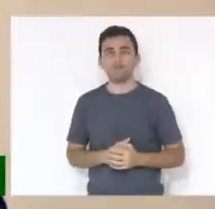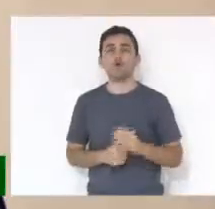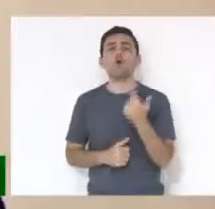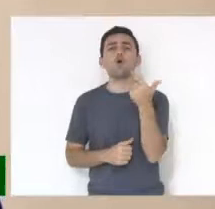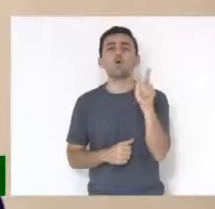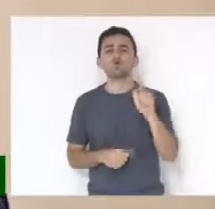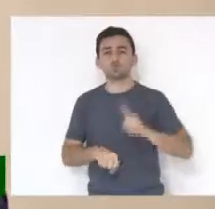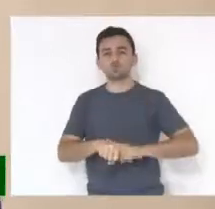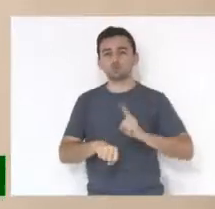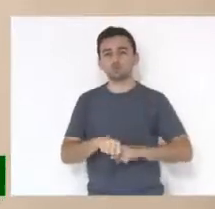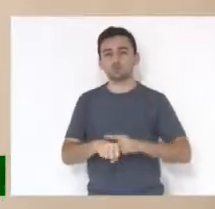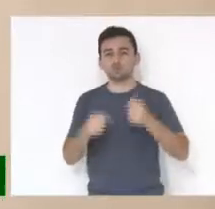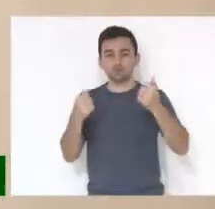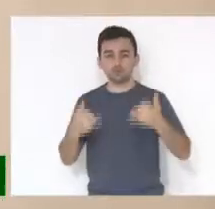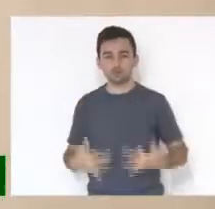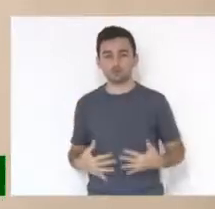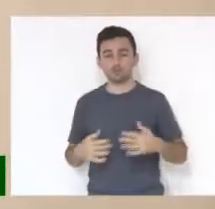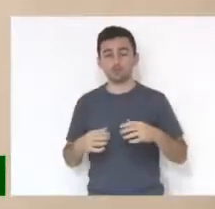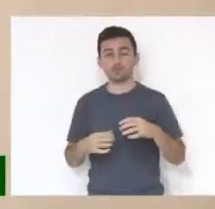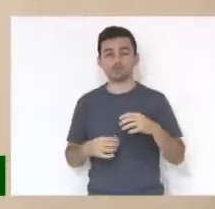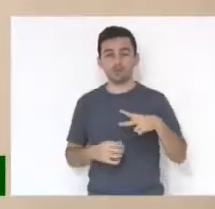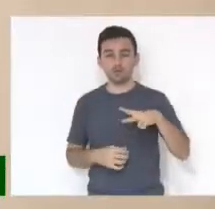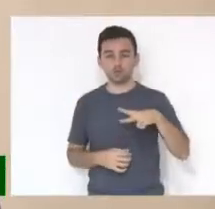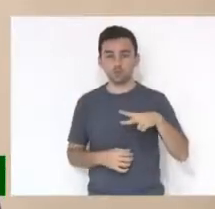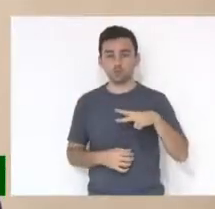Próximo tempo em explicações pessoais.